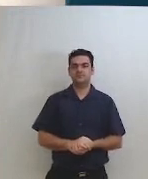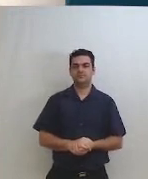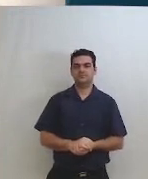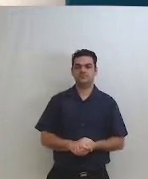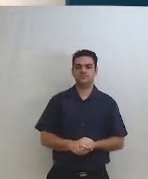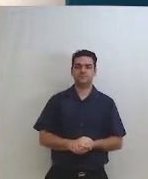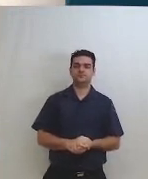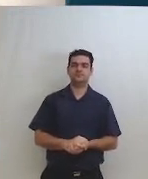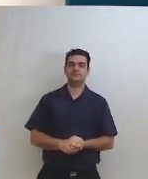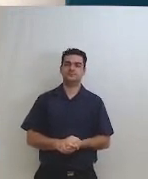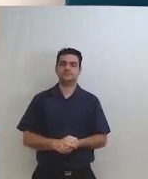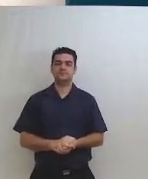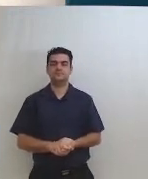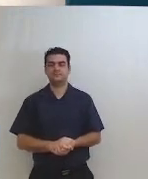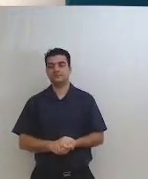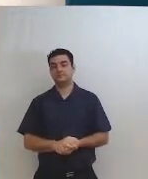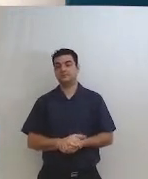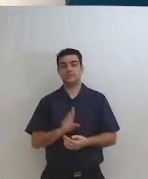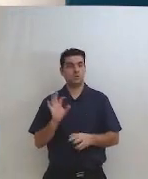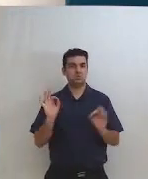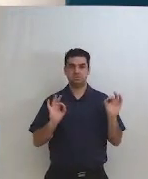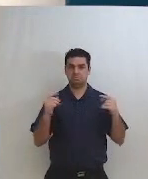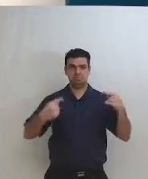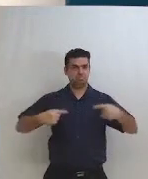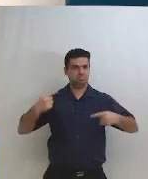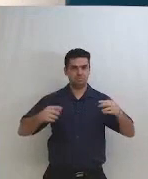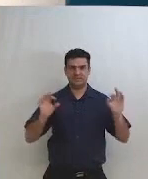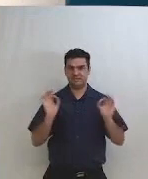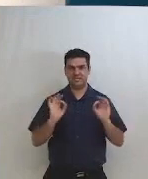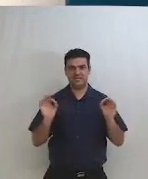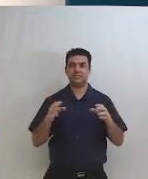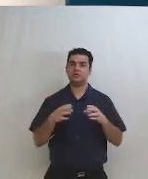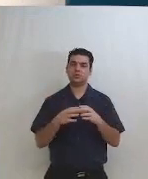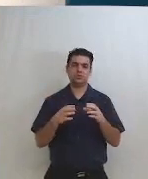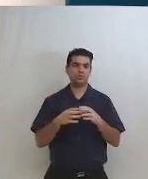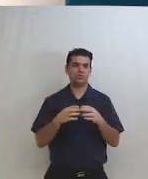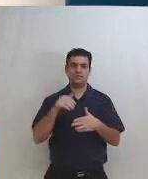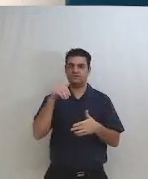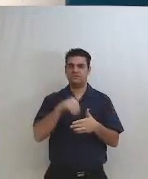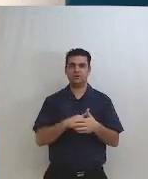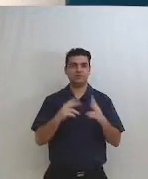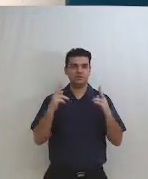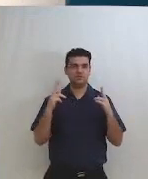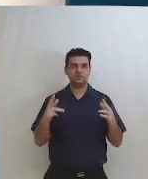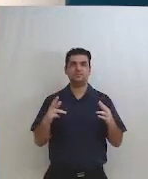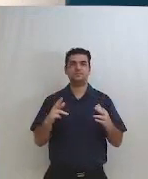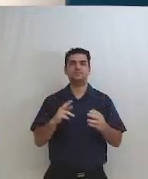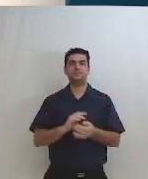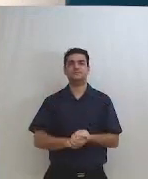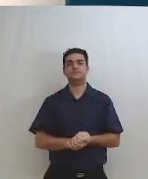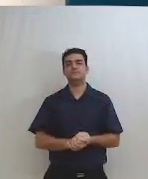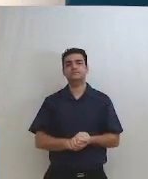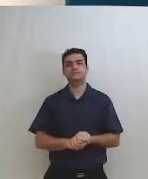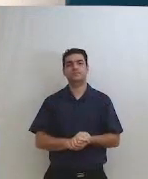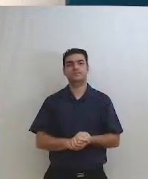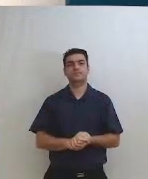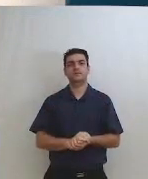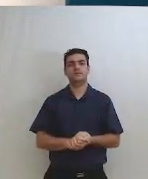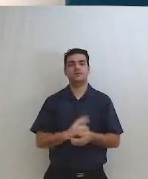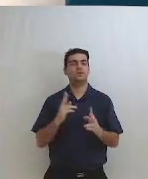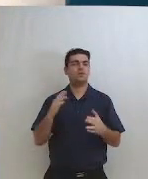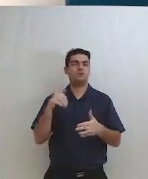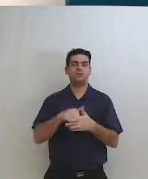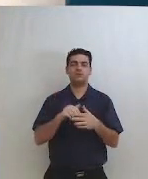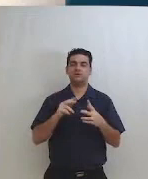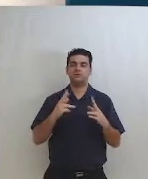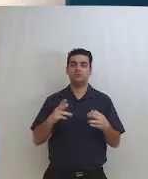Não existe manifestação em sentido contrário, fica assim proclamado o resultado por unanimidade, nos termos do voto da ilustre relatora,